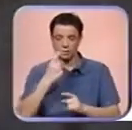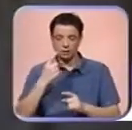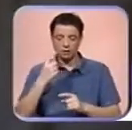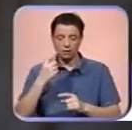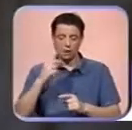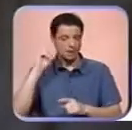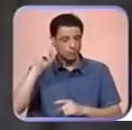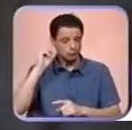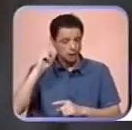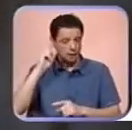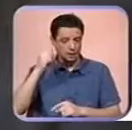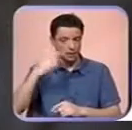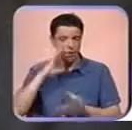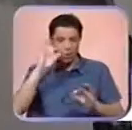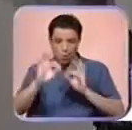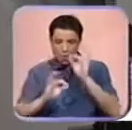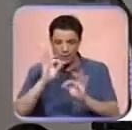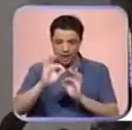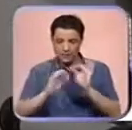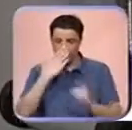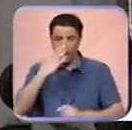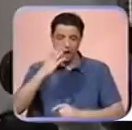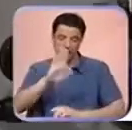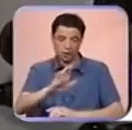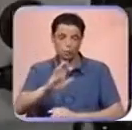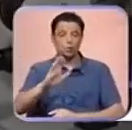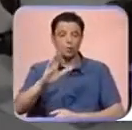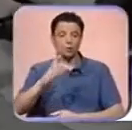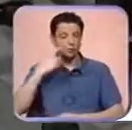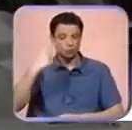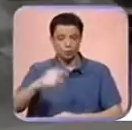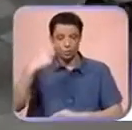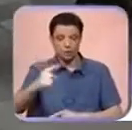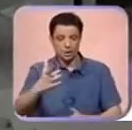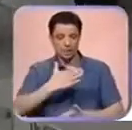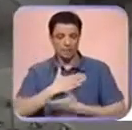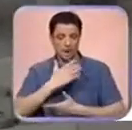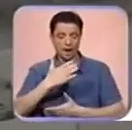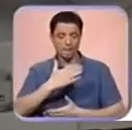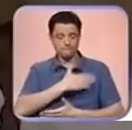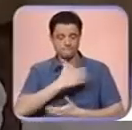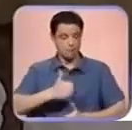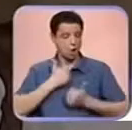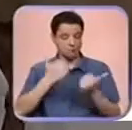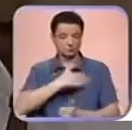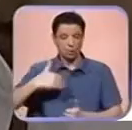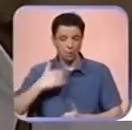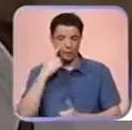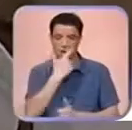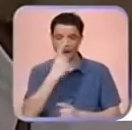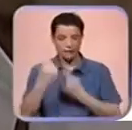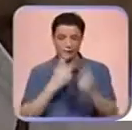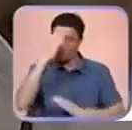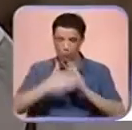e importa ter em conta cuidados e atitudes diárias que permitam garantir a melhor saúde ocular. O que nem sempre acontece